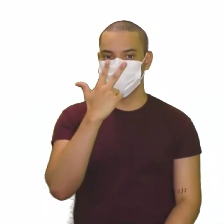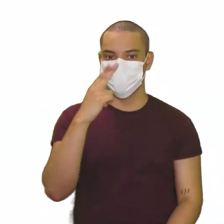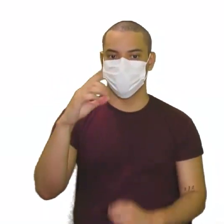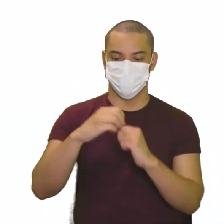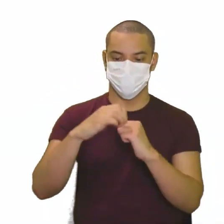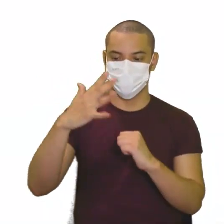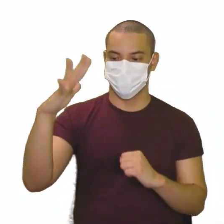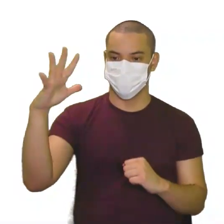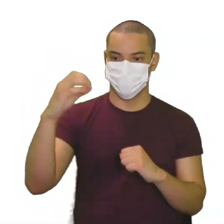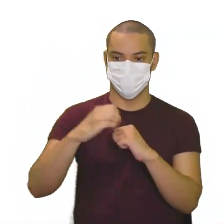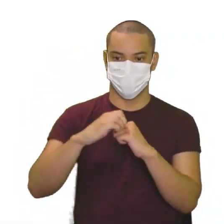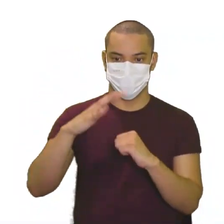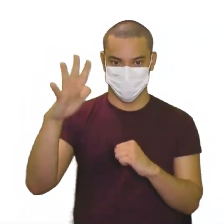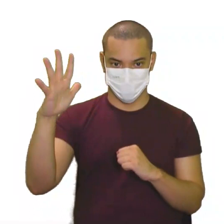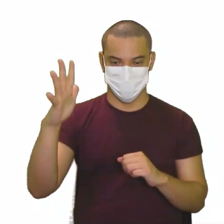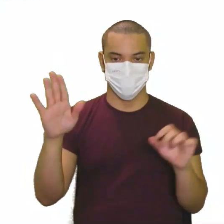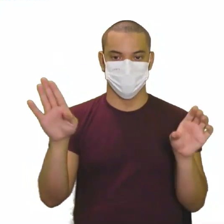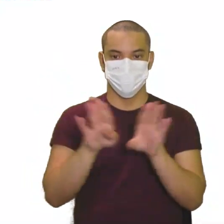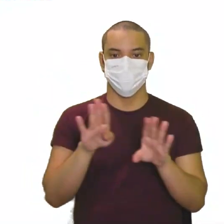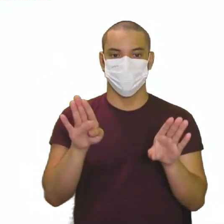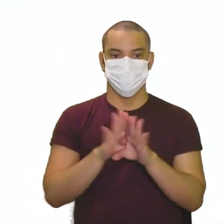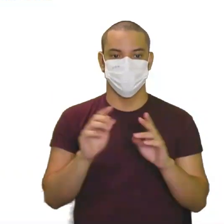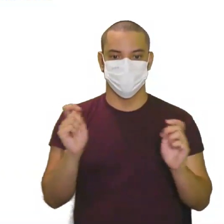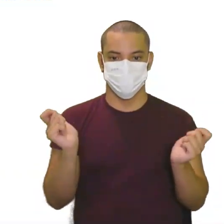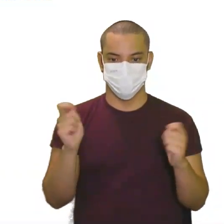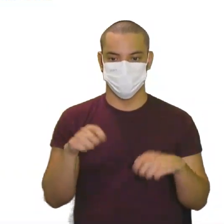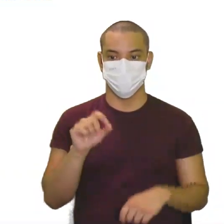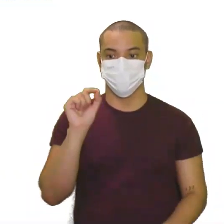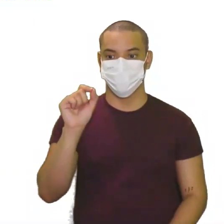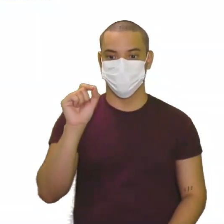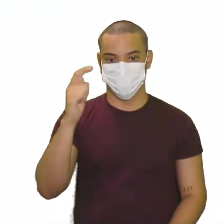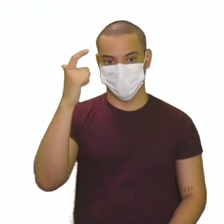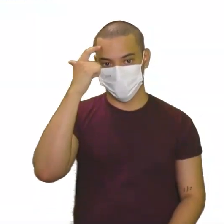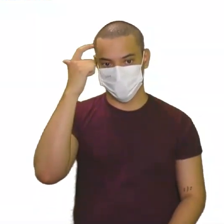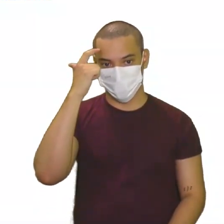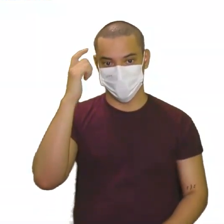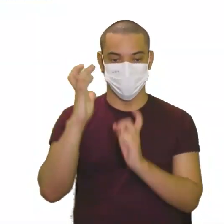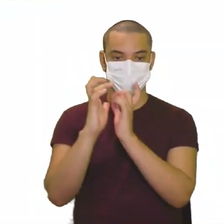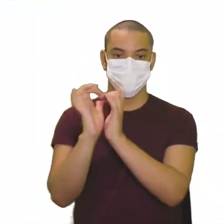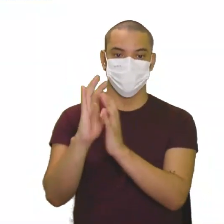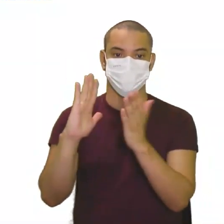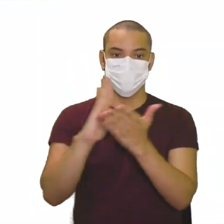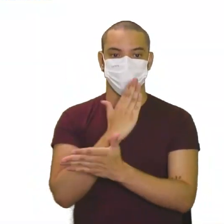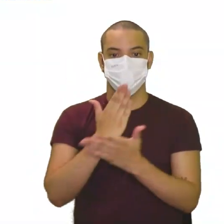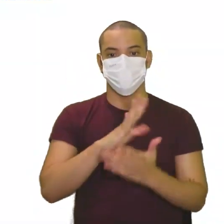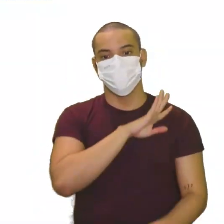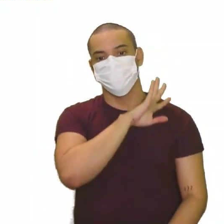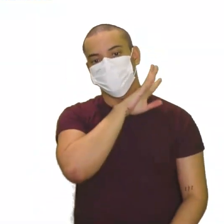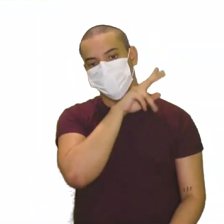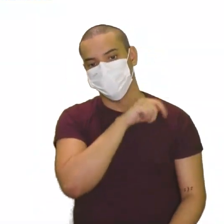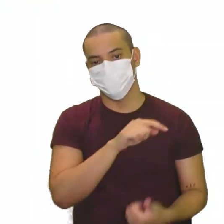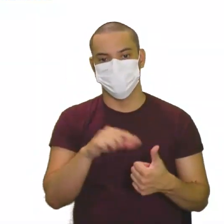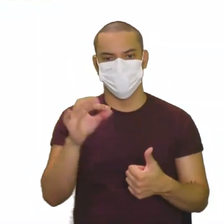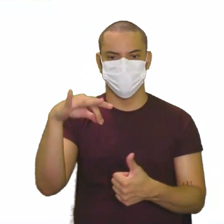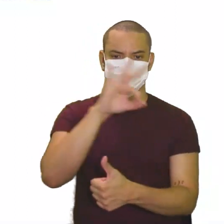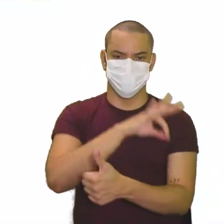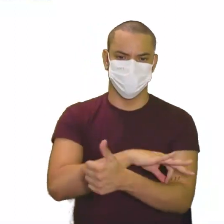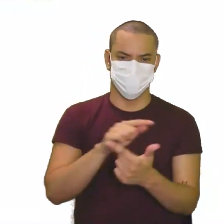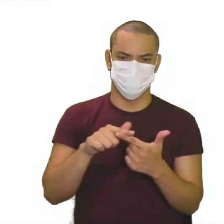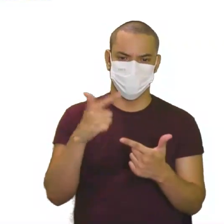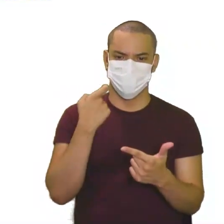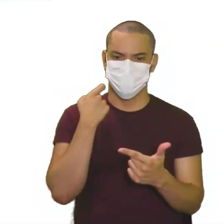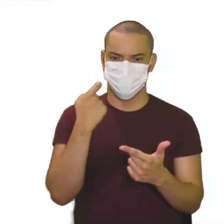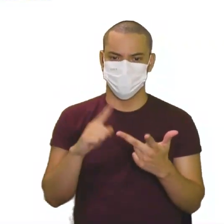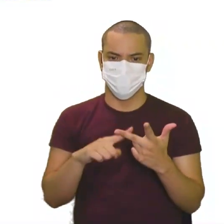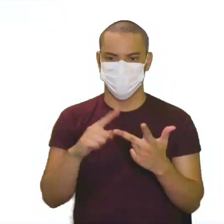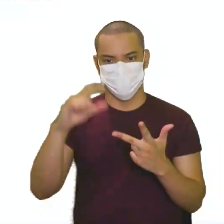Ok e também nós iremos aí Que cérebro de certos animais como abelhas peixes cursos